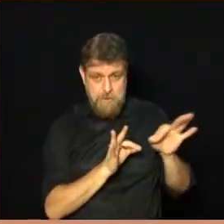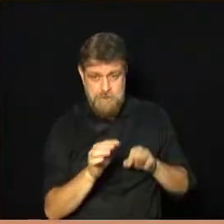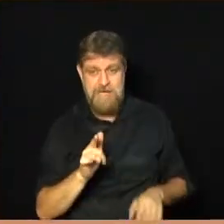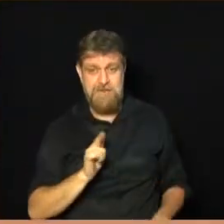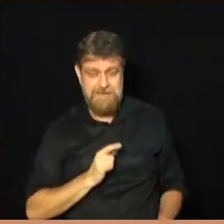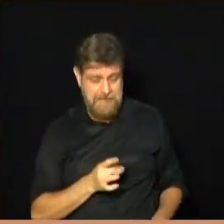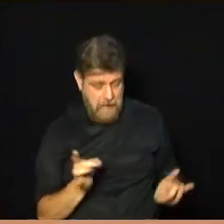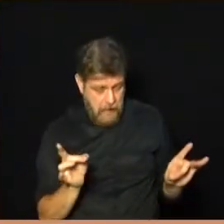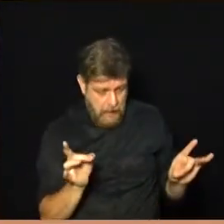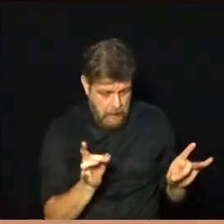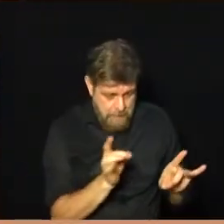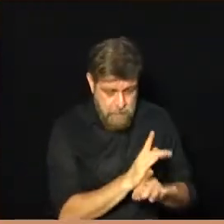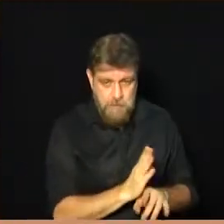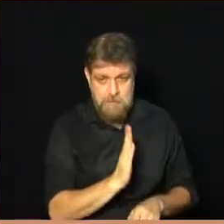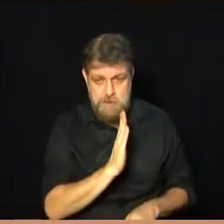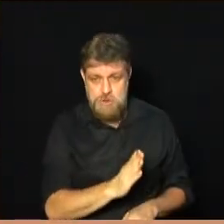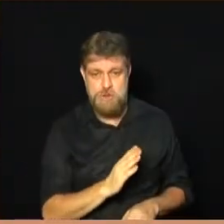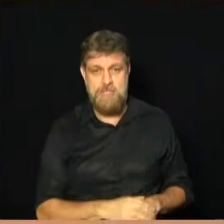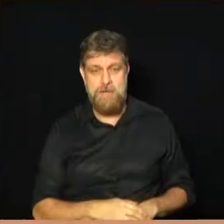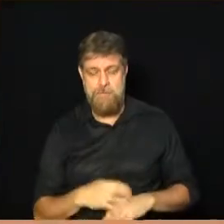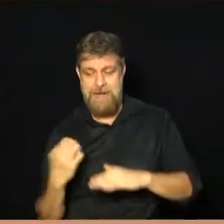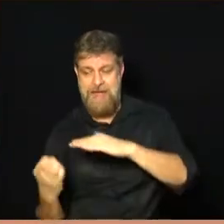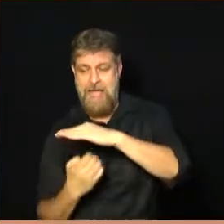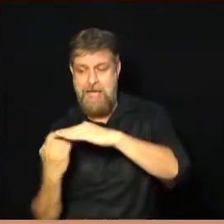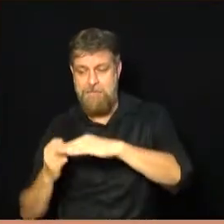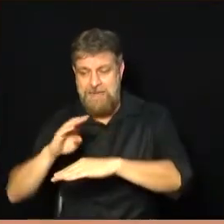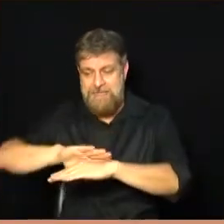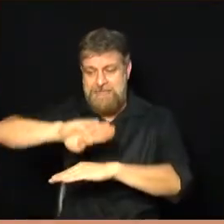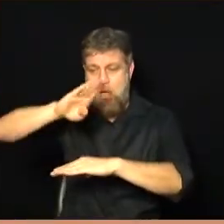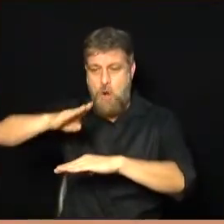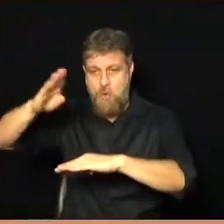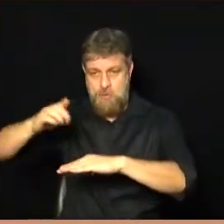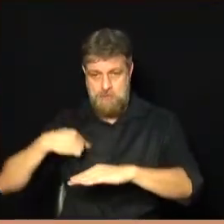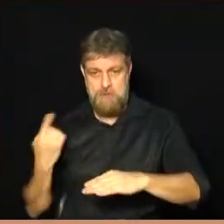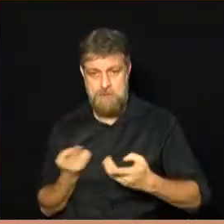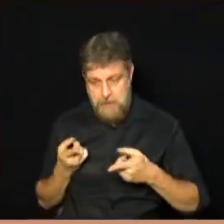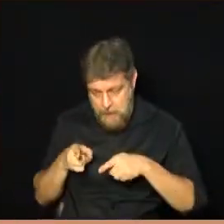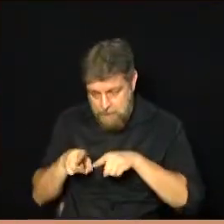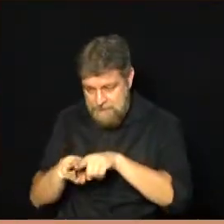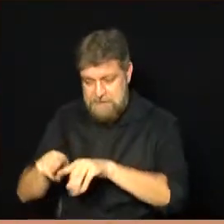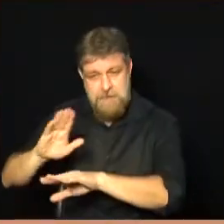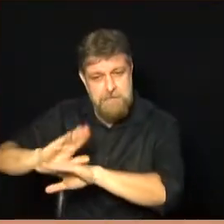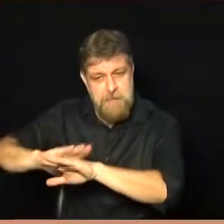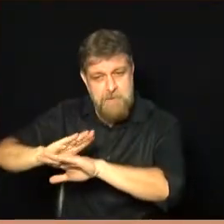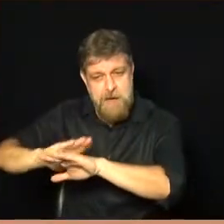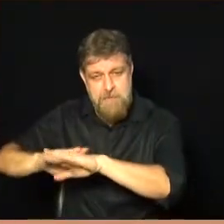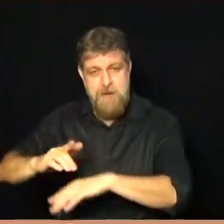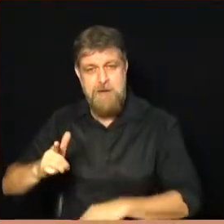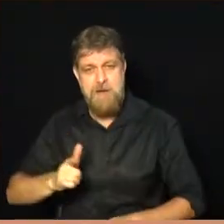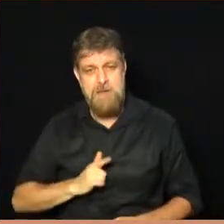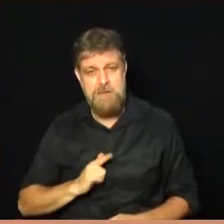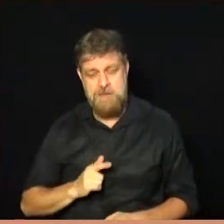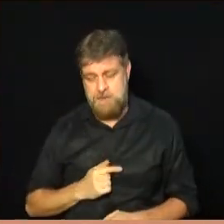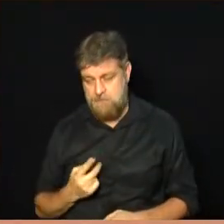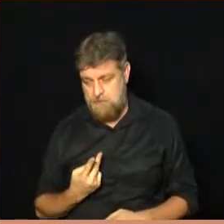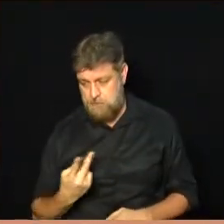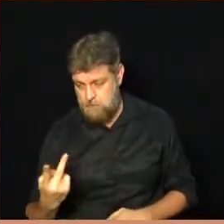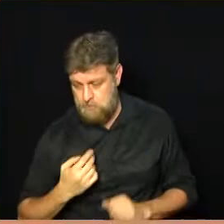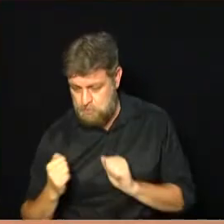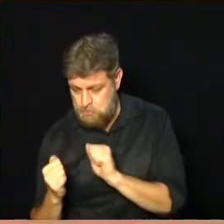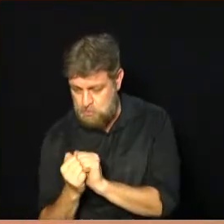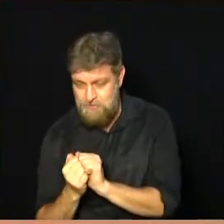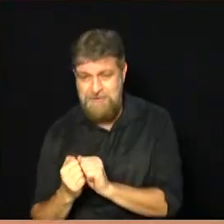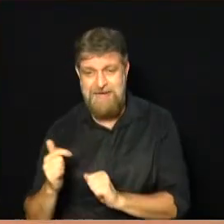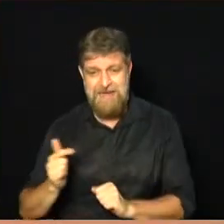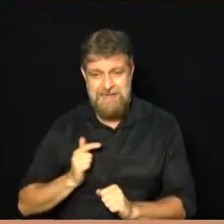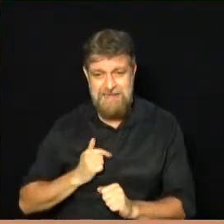pronto, concluído, feito pela Rodovia Colinas, que foi feito junto conosco, porque nós tivemos, foi feito a quatro mãos, porque nós tivemos muitas